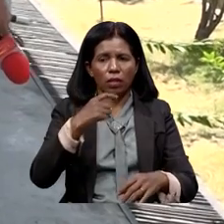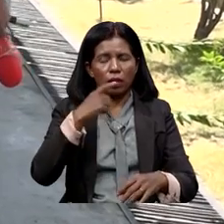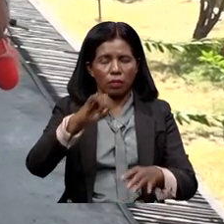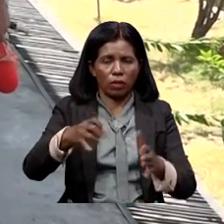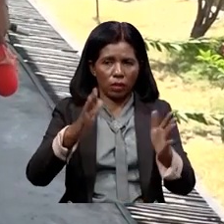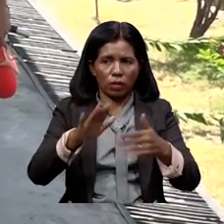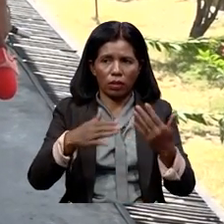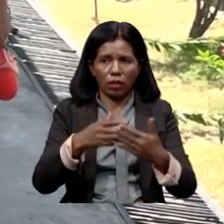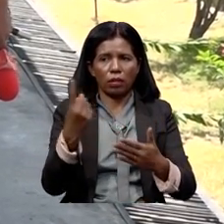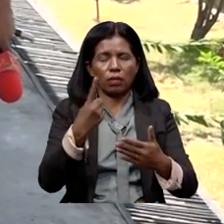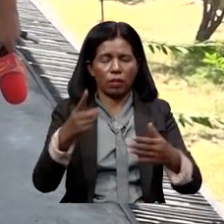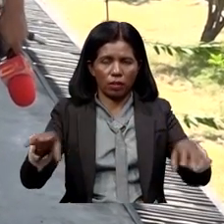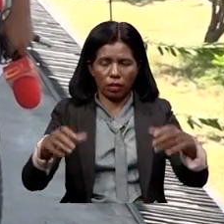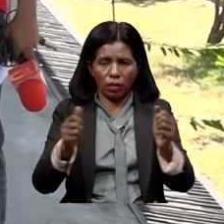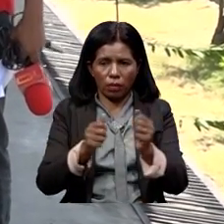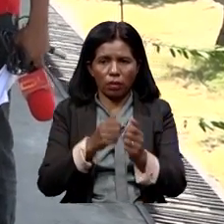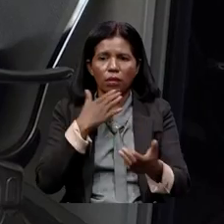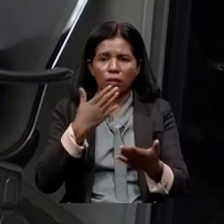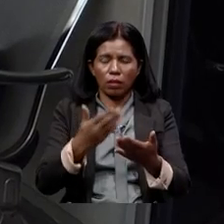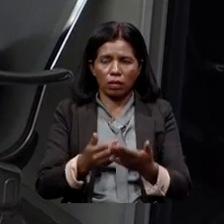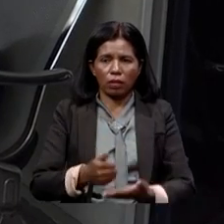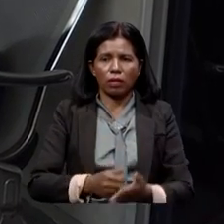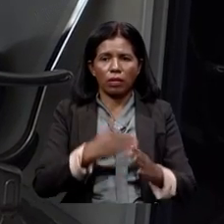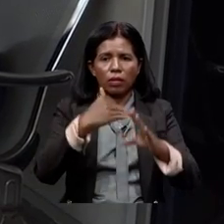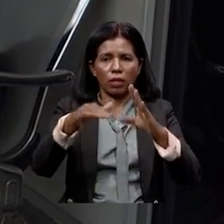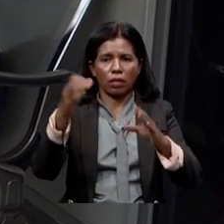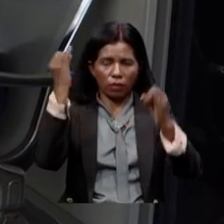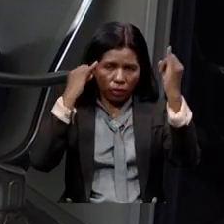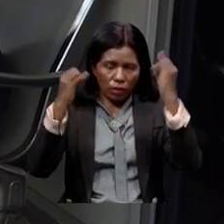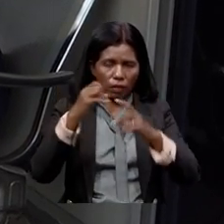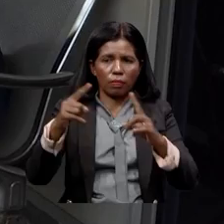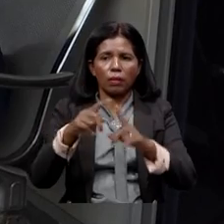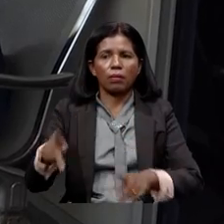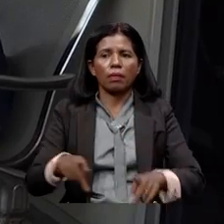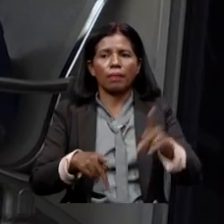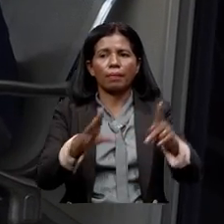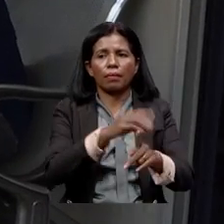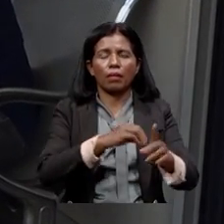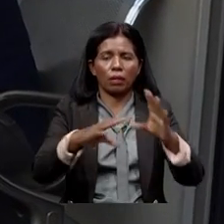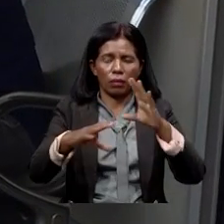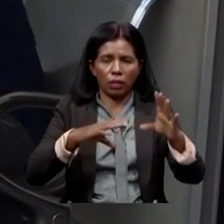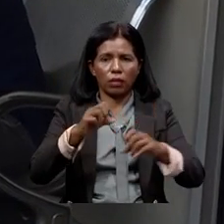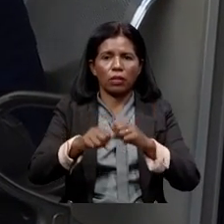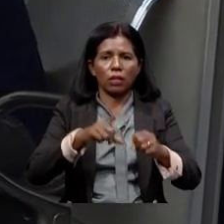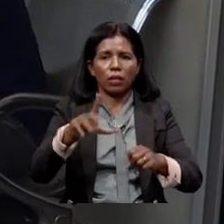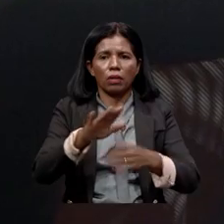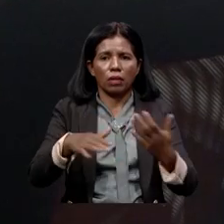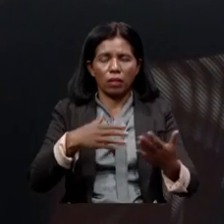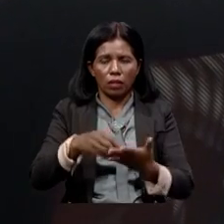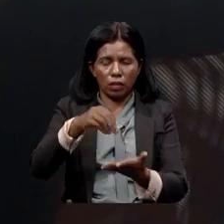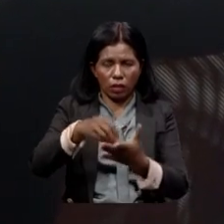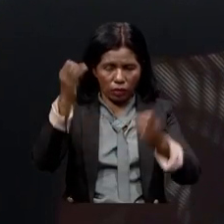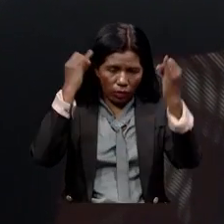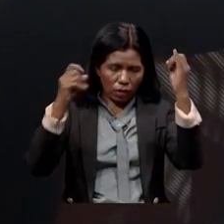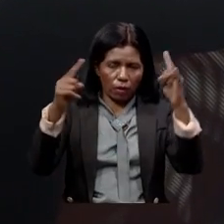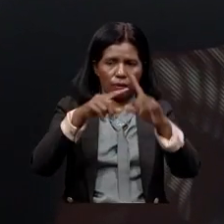jornalista sira atu nafaten servisu ho profesional ho ditransmiti informasang ba publiku liusi organ komunikasang sosial sira nune garanti informasang